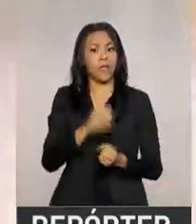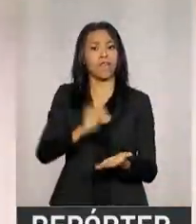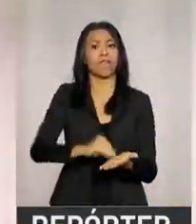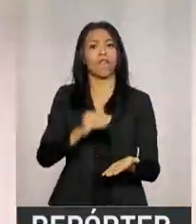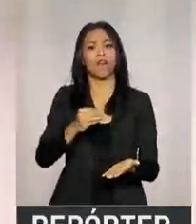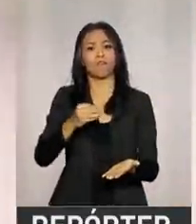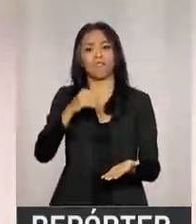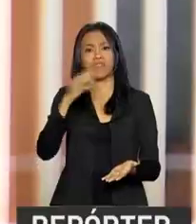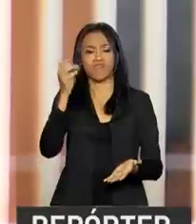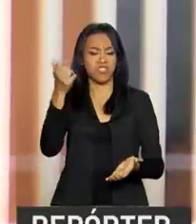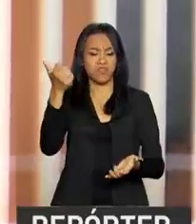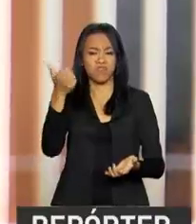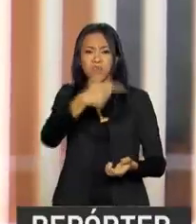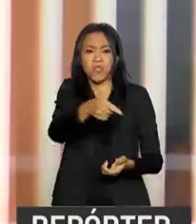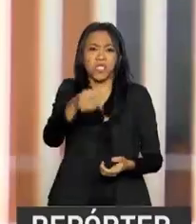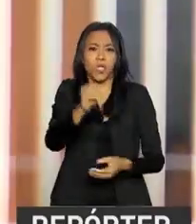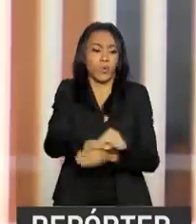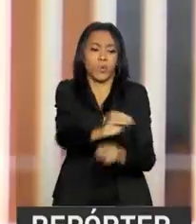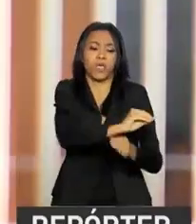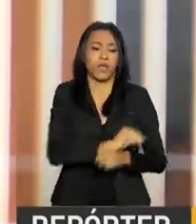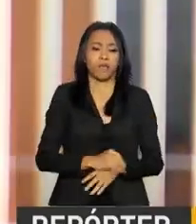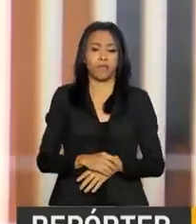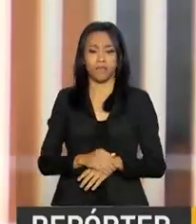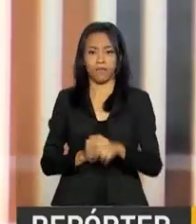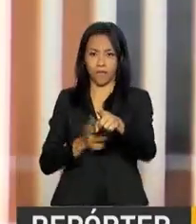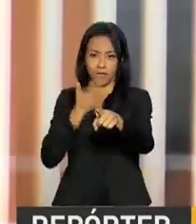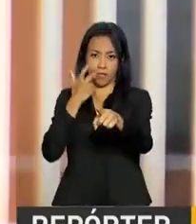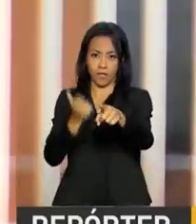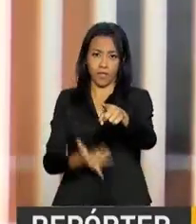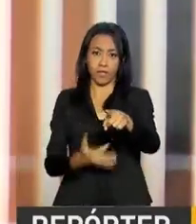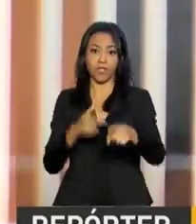cuidado do terreno tinha tinha acaba